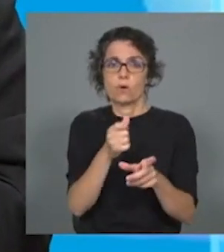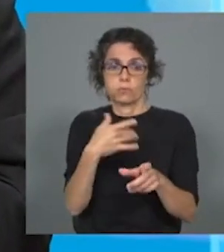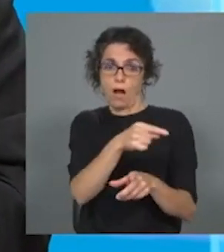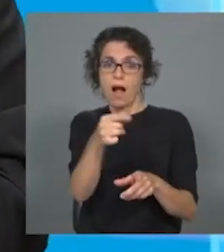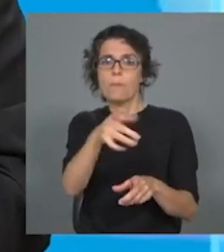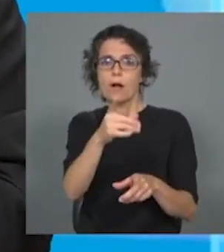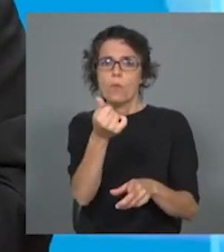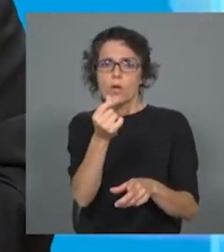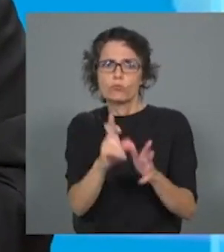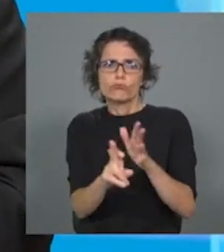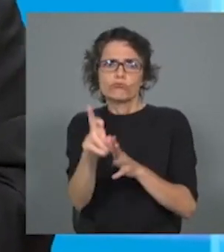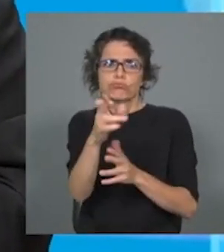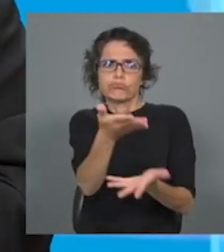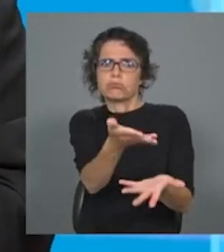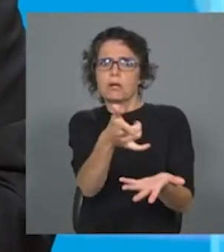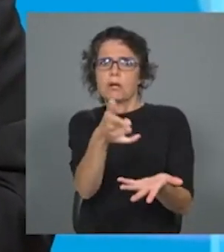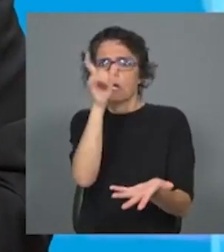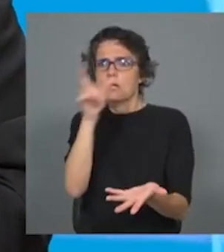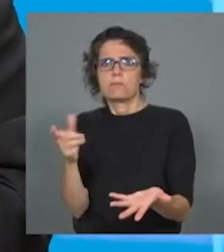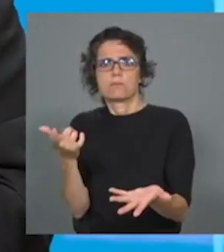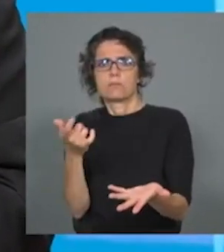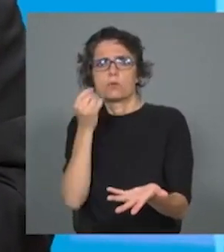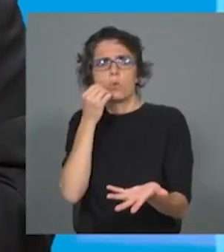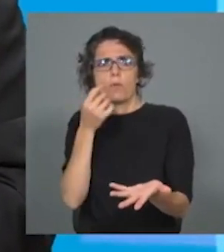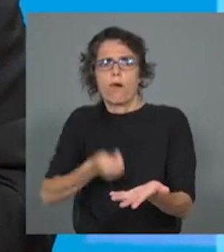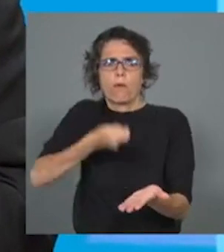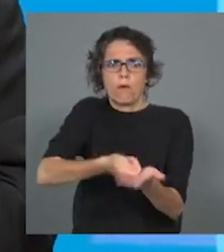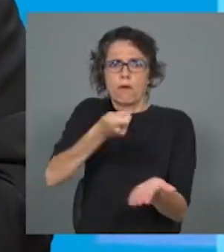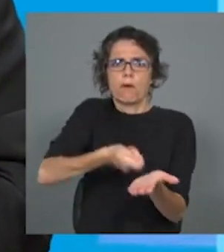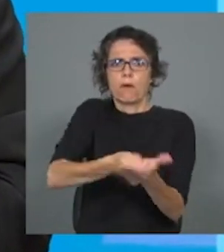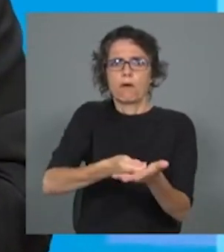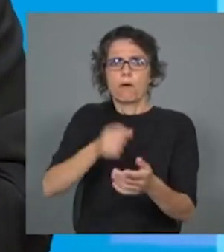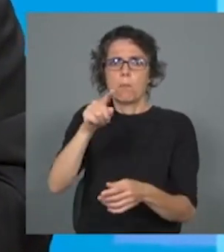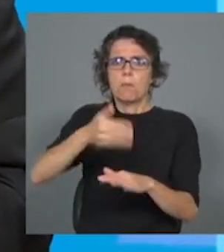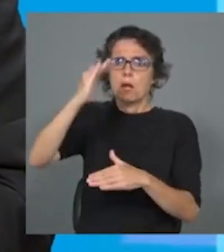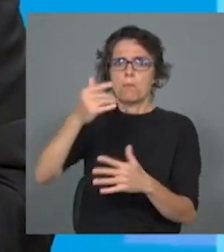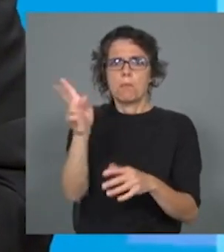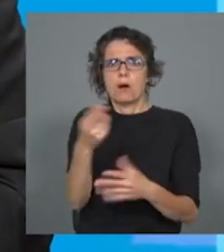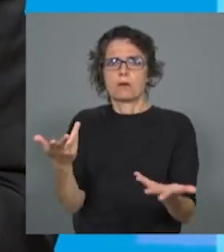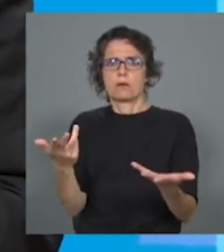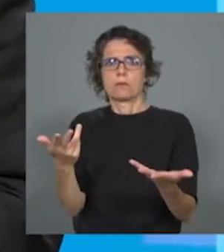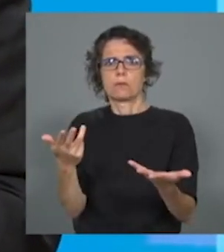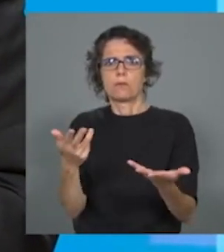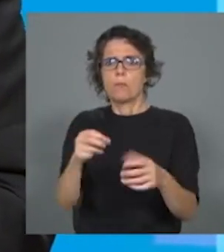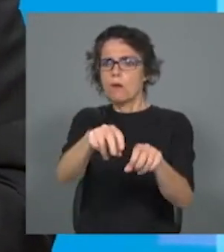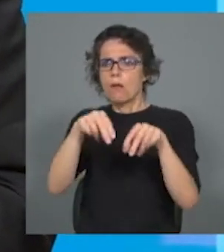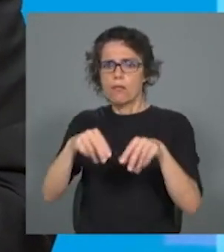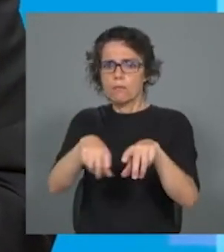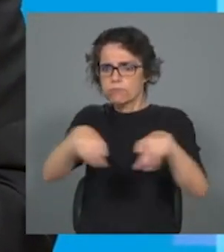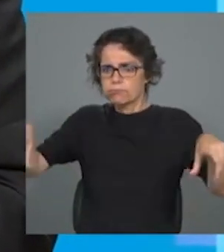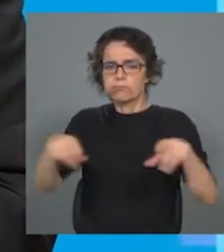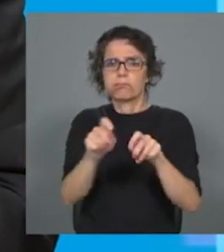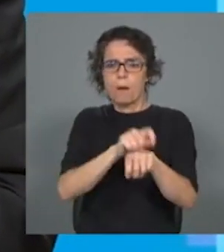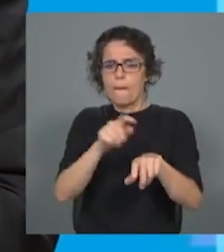significativos e as pessoas não têm capacidade de desembolsar uma quantia de, às vezes, 1000 e tal euros, por exemplo, por limpar uma faixa de